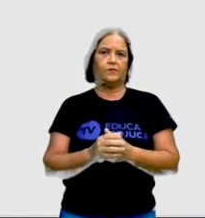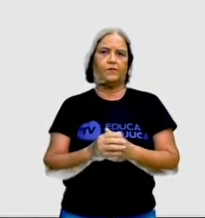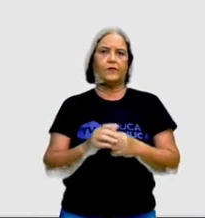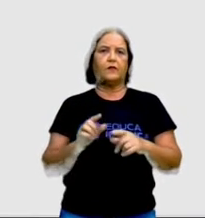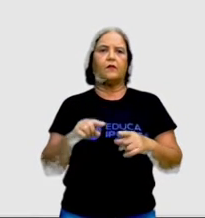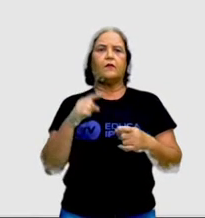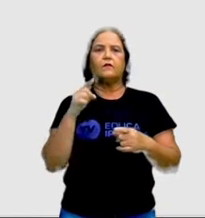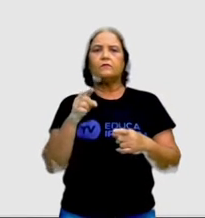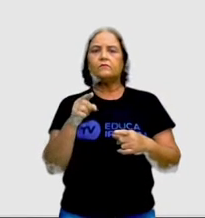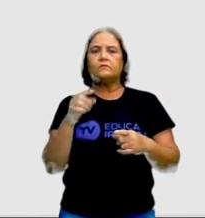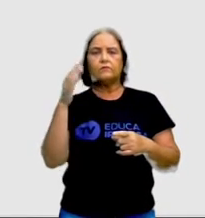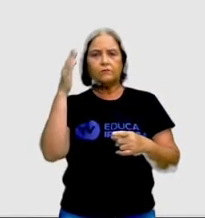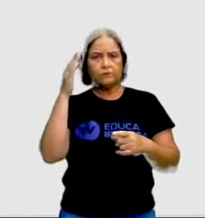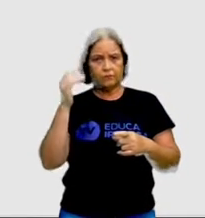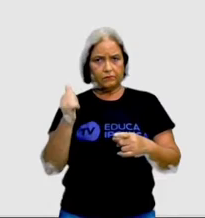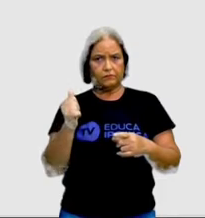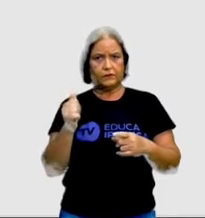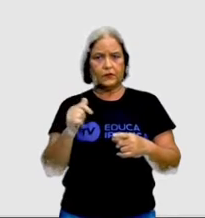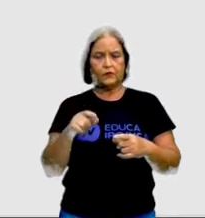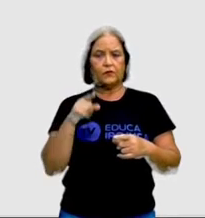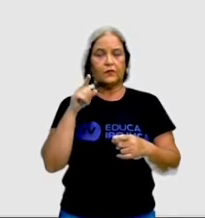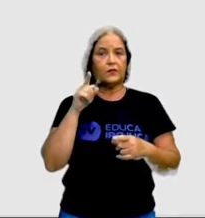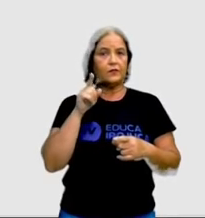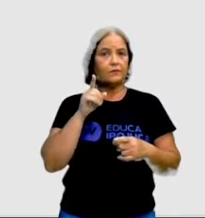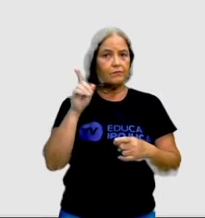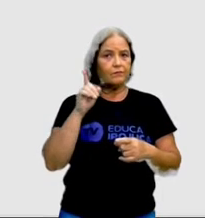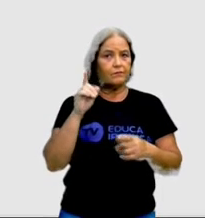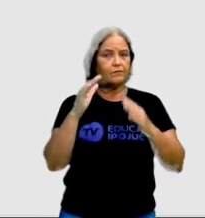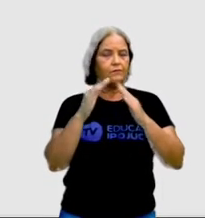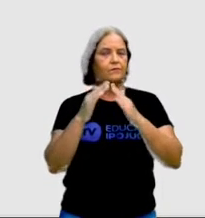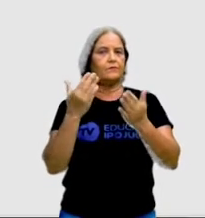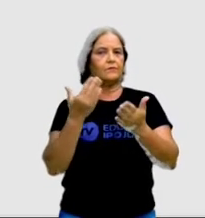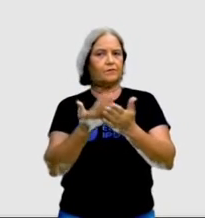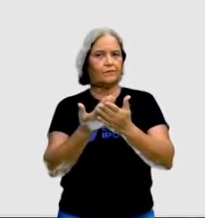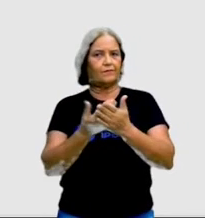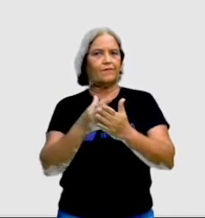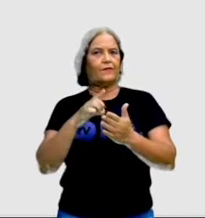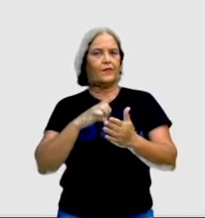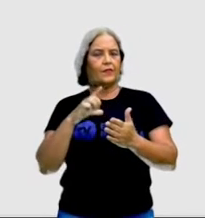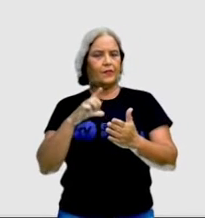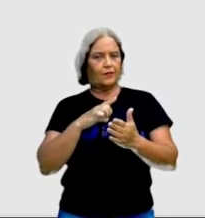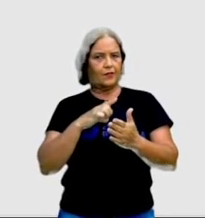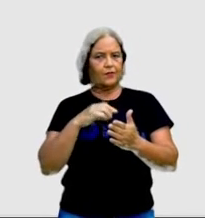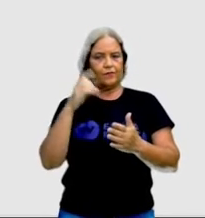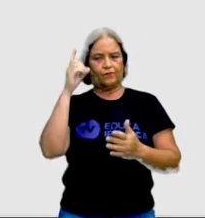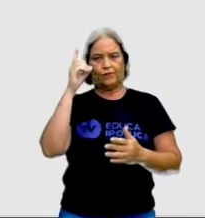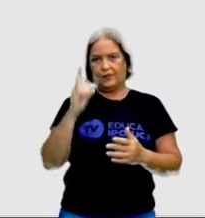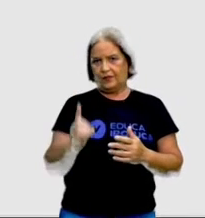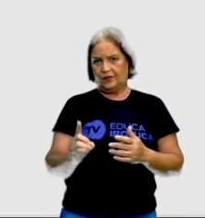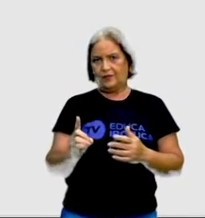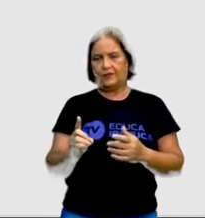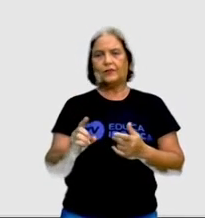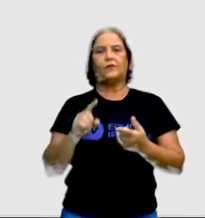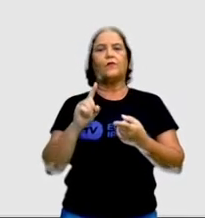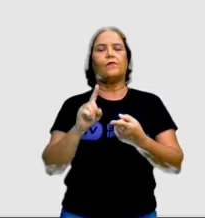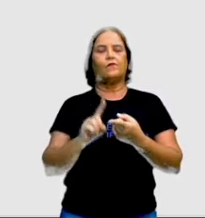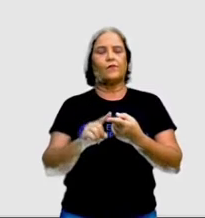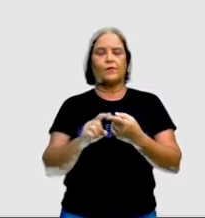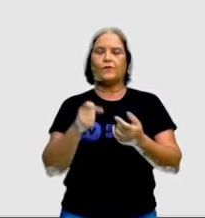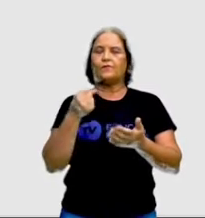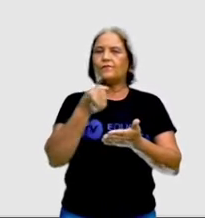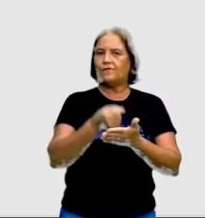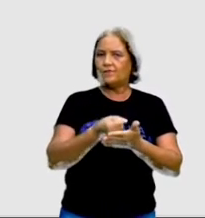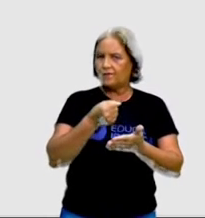E vocês sabiam, crianças, que lá na escola, né, nós temos tantos direitos como também temos deveres